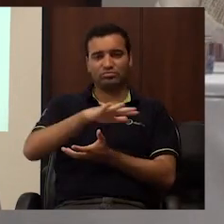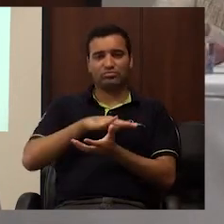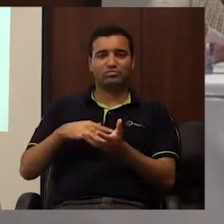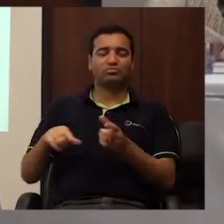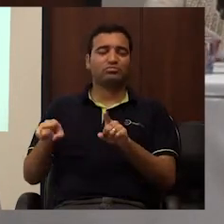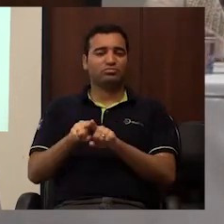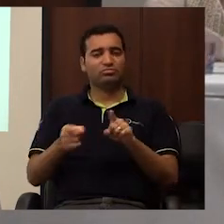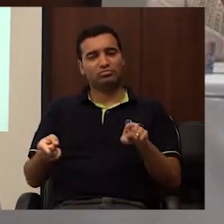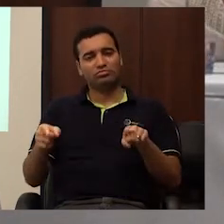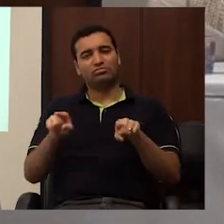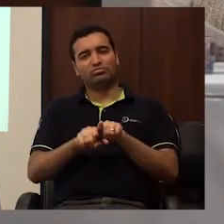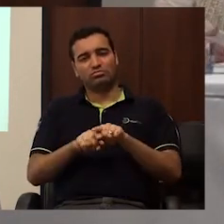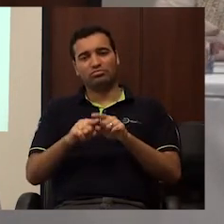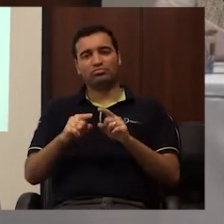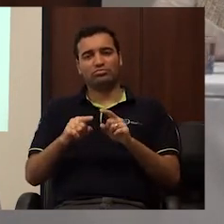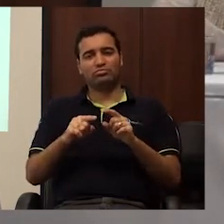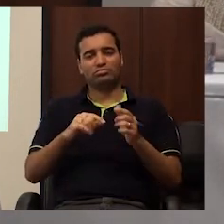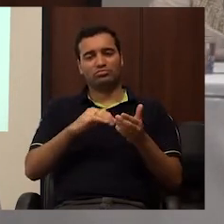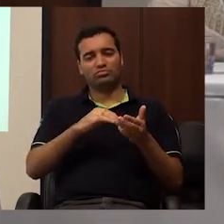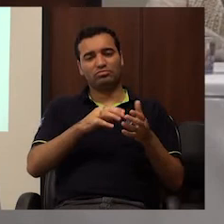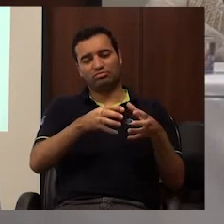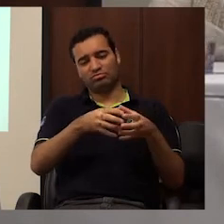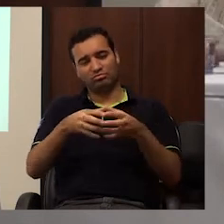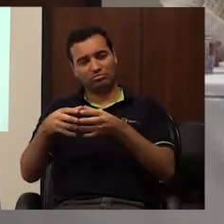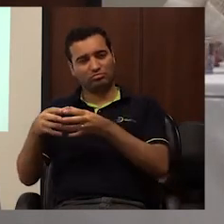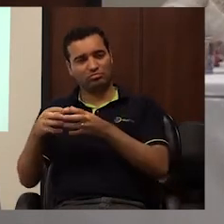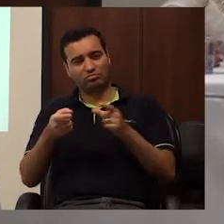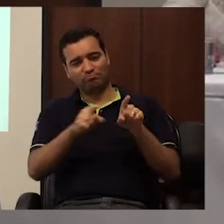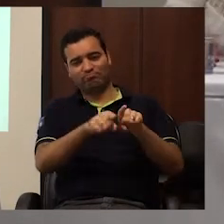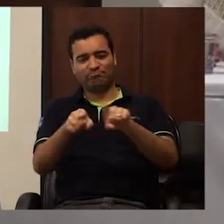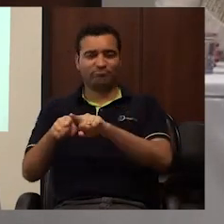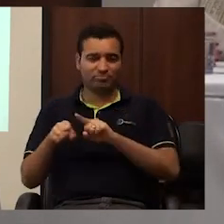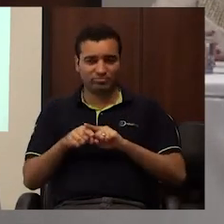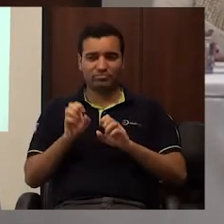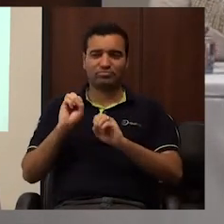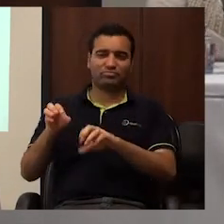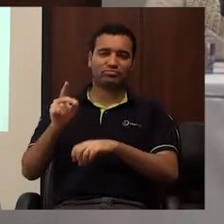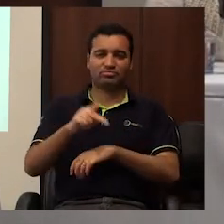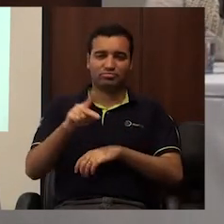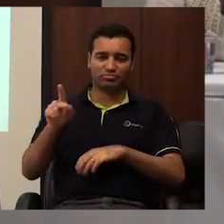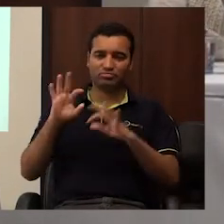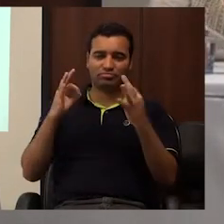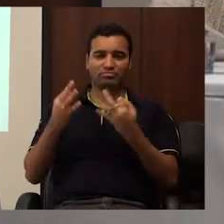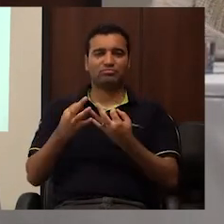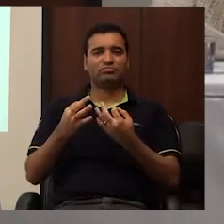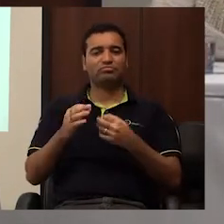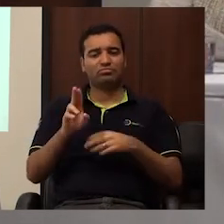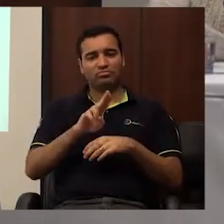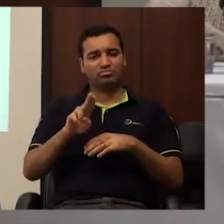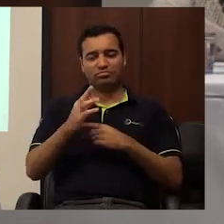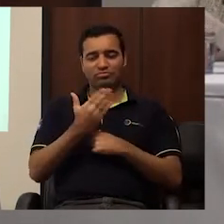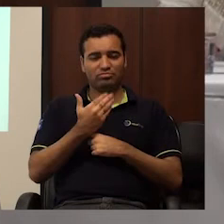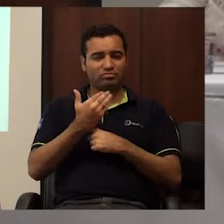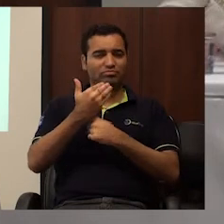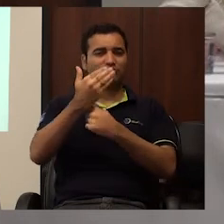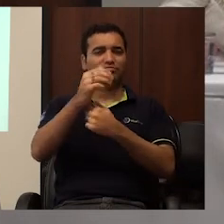parceria com áreas intersetoriais, orientar professores e famílias, ensinar a usar tecnologia assistiva de forma a ampliar